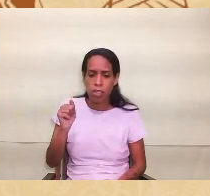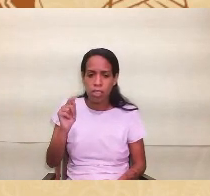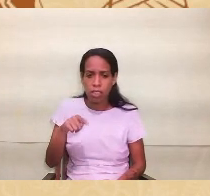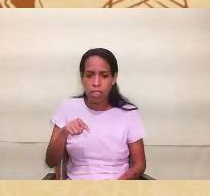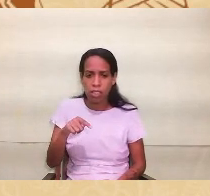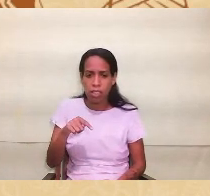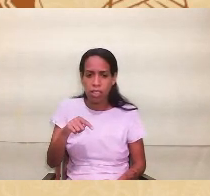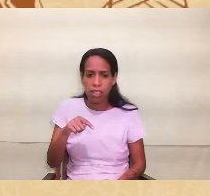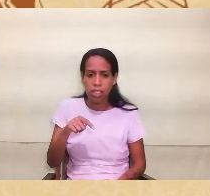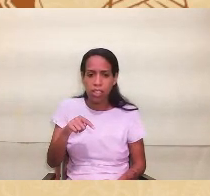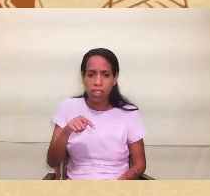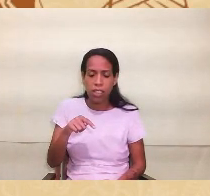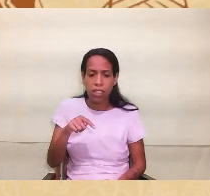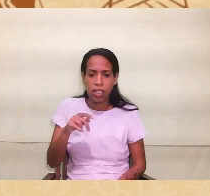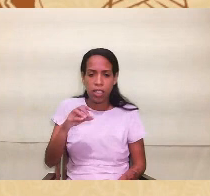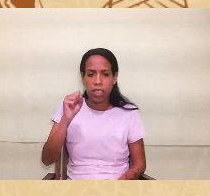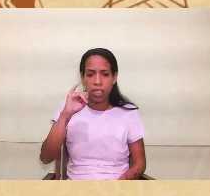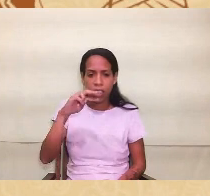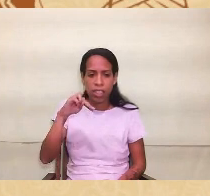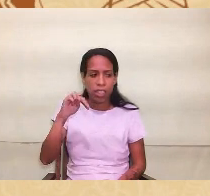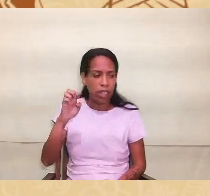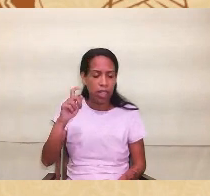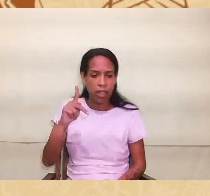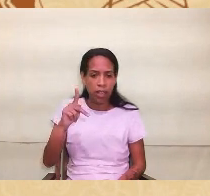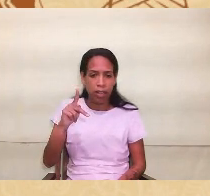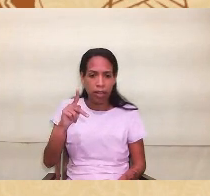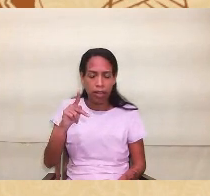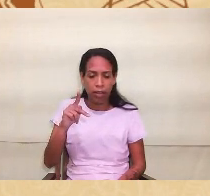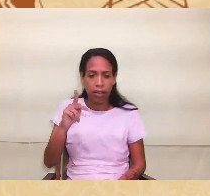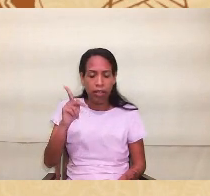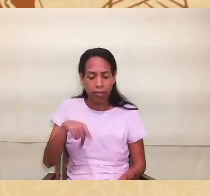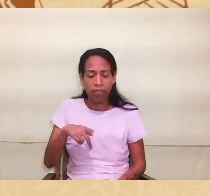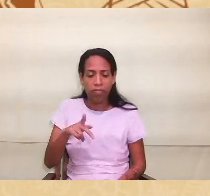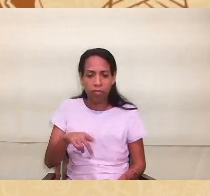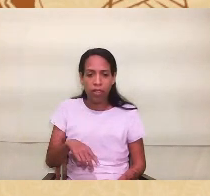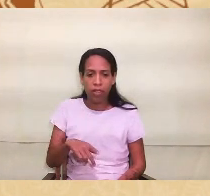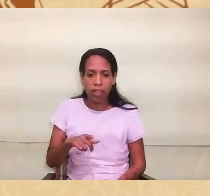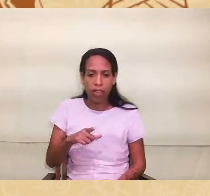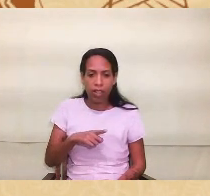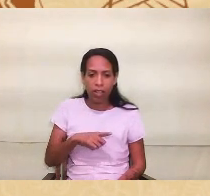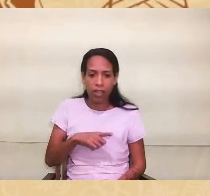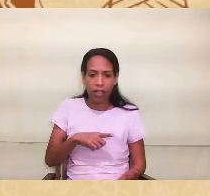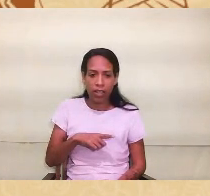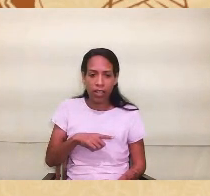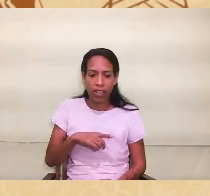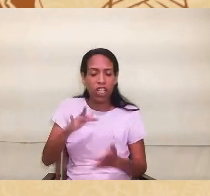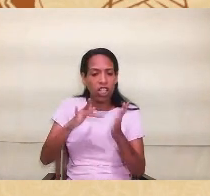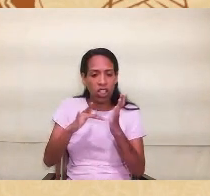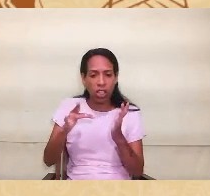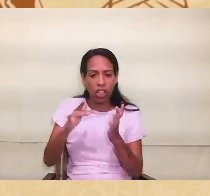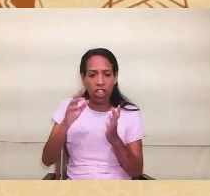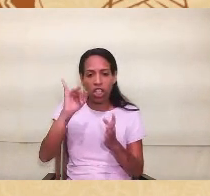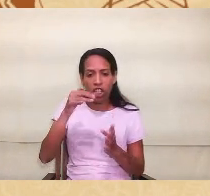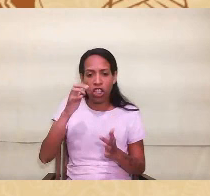da AmpSinep, como foi registrado aqui, né? Ela e Jesus que está aqui